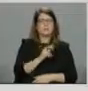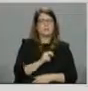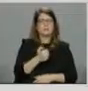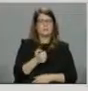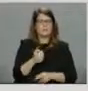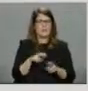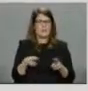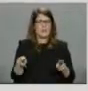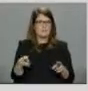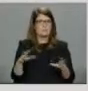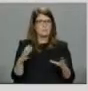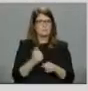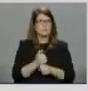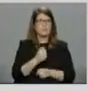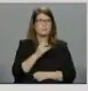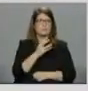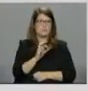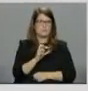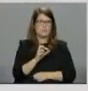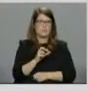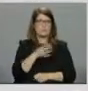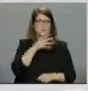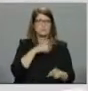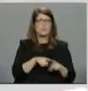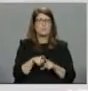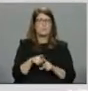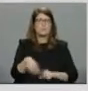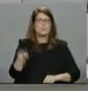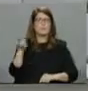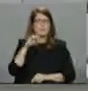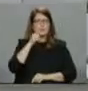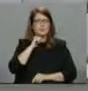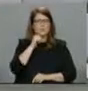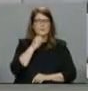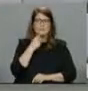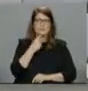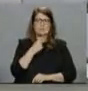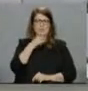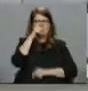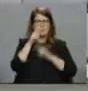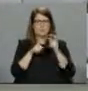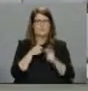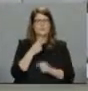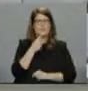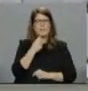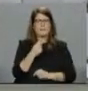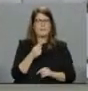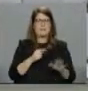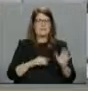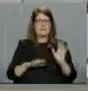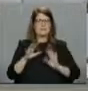18 camas. O deputado do PSD Açores diz ainda que há um receio entre a população velense de que a ideia